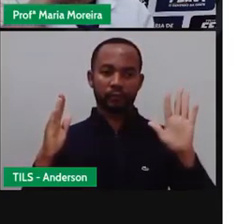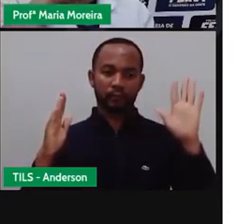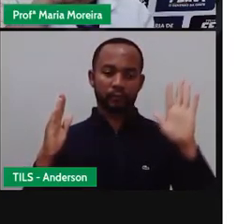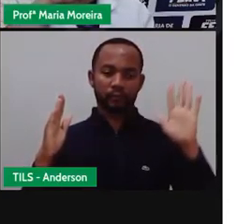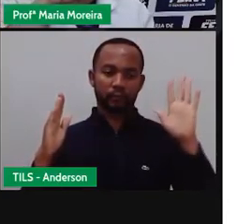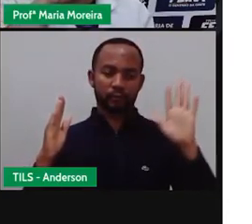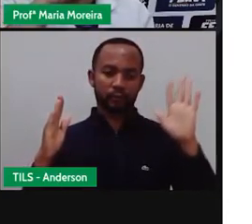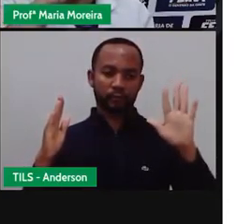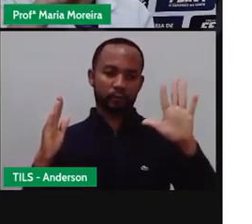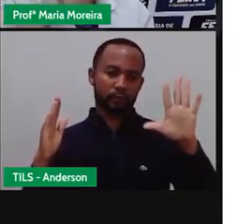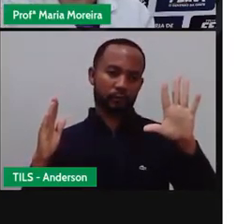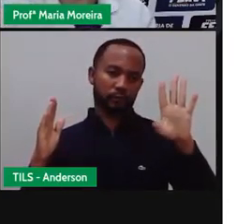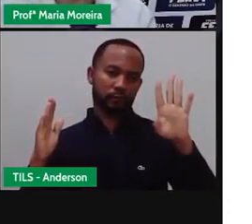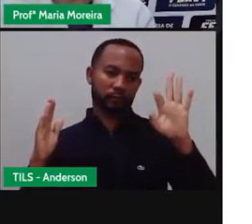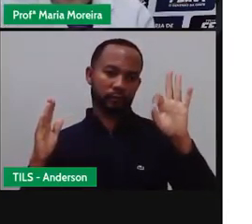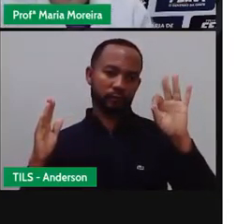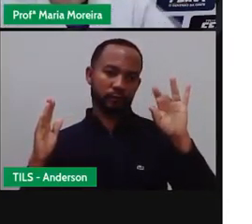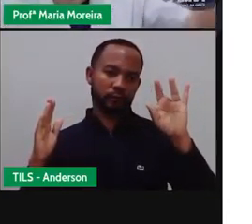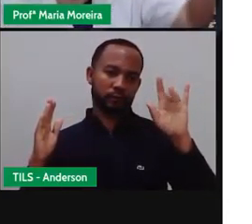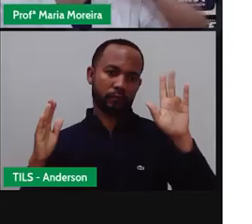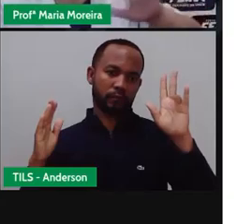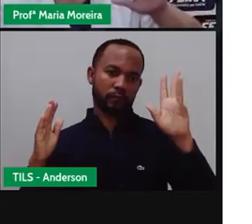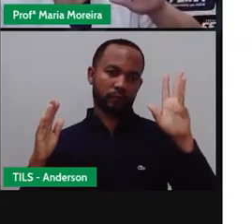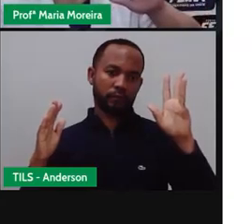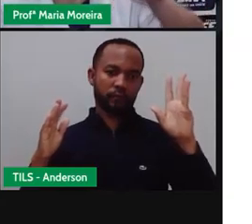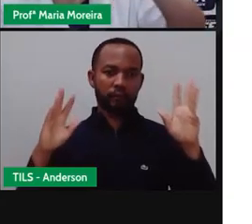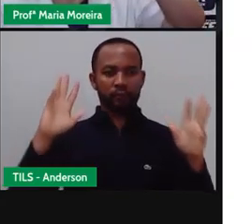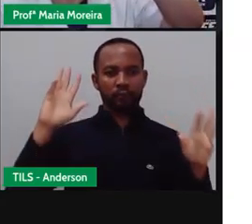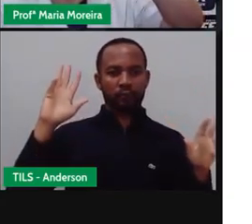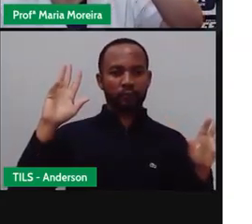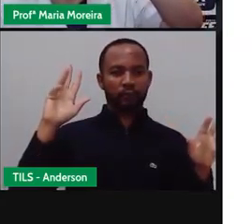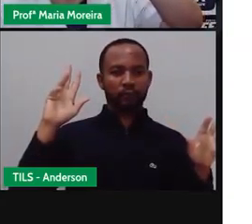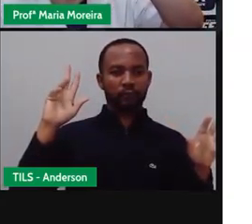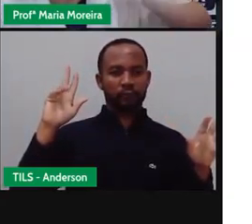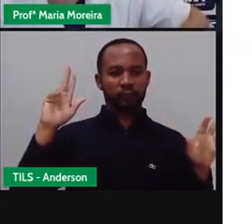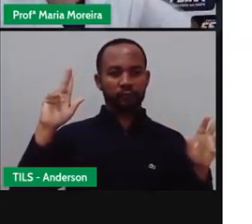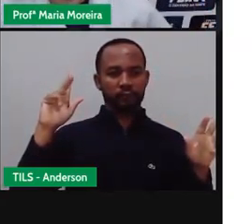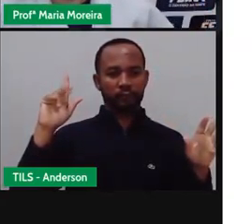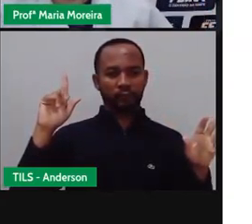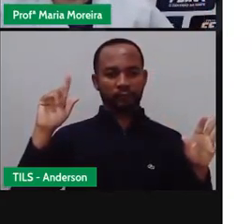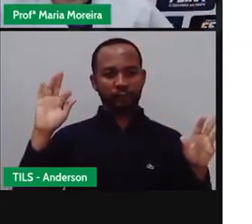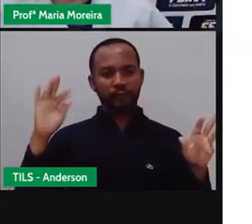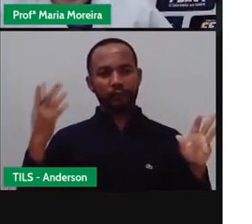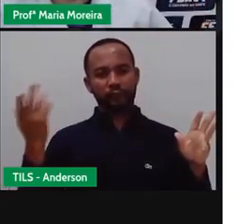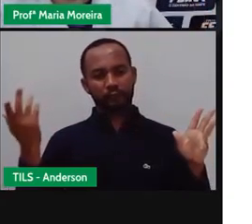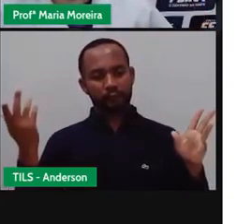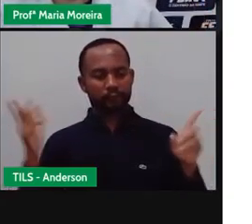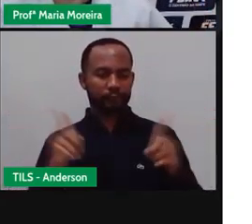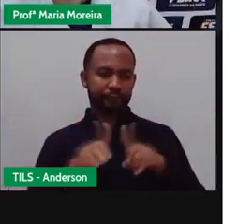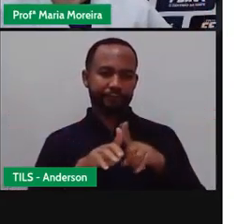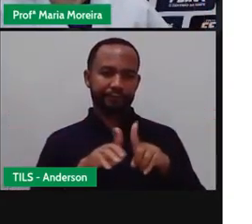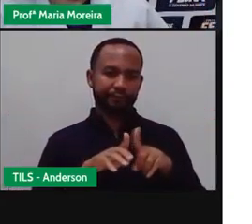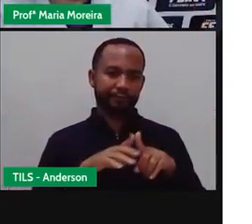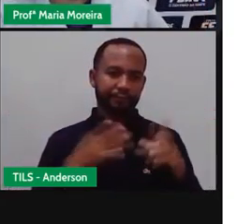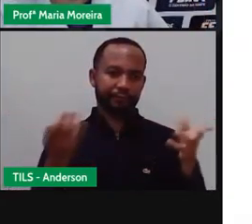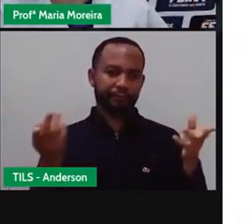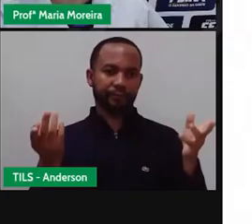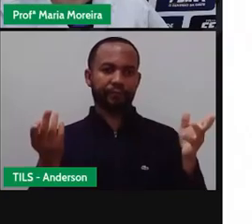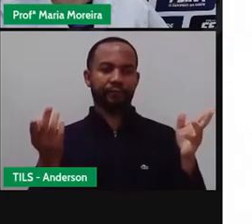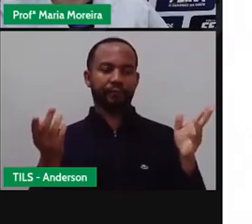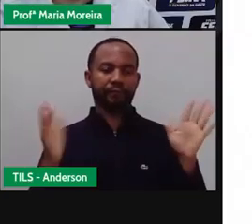do lado direito, eu tenho 5 dedos. No meu lado esquerdo, meus dedinhos, ó, 5 dedos, não é isso? Na minha